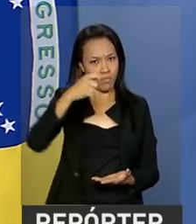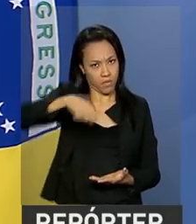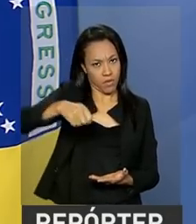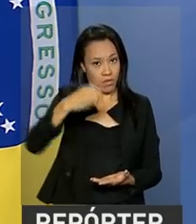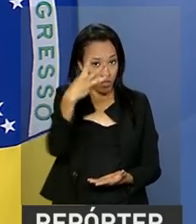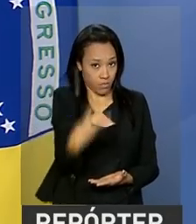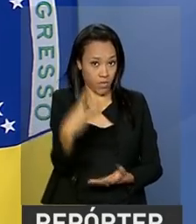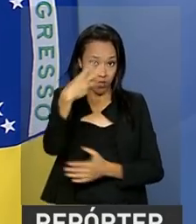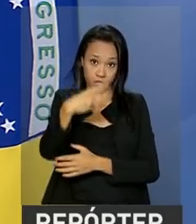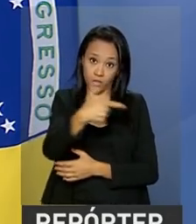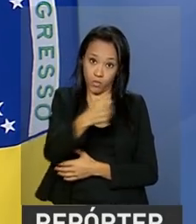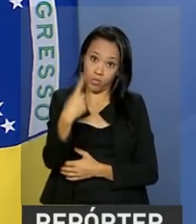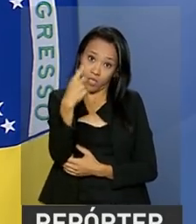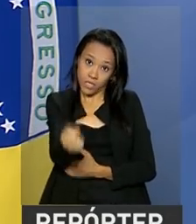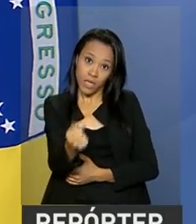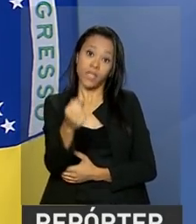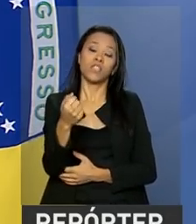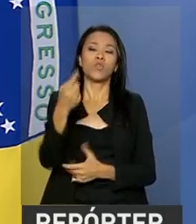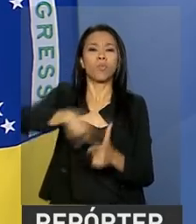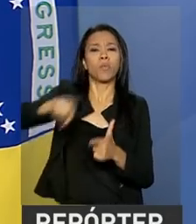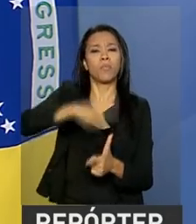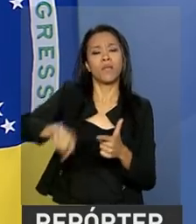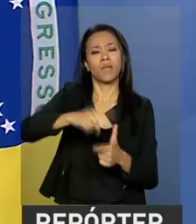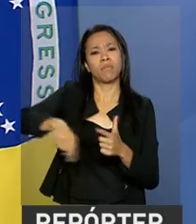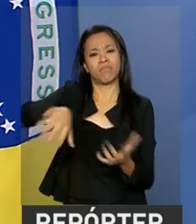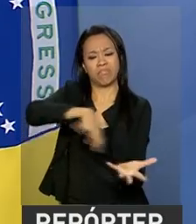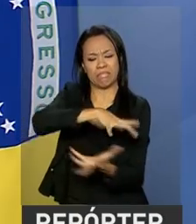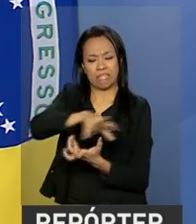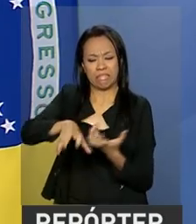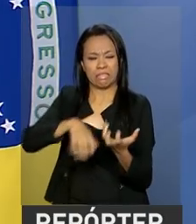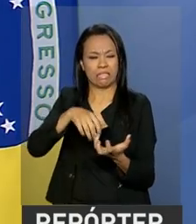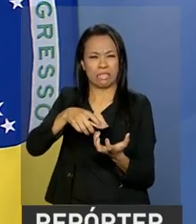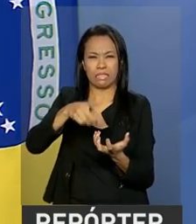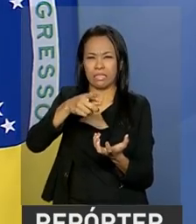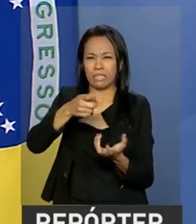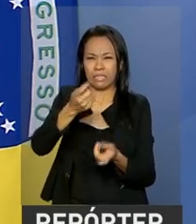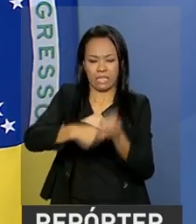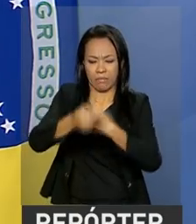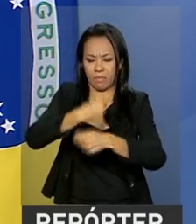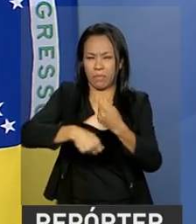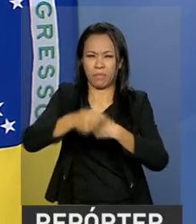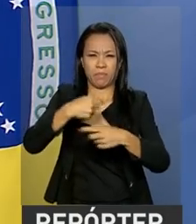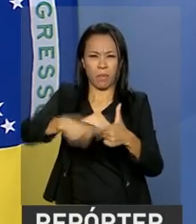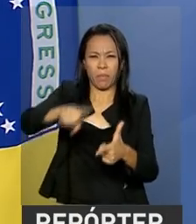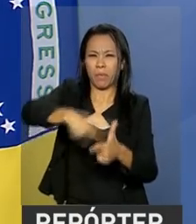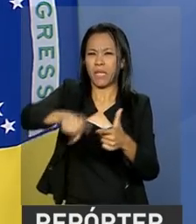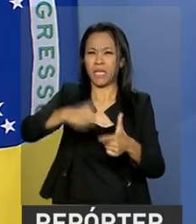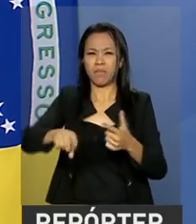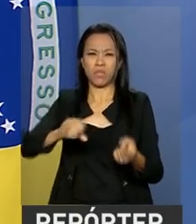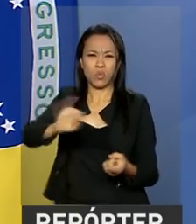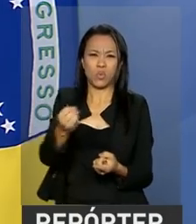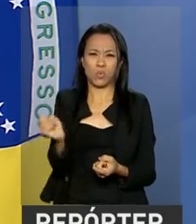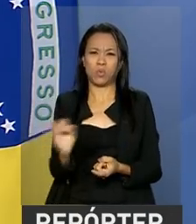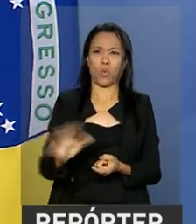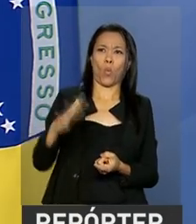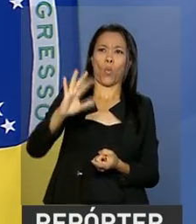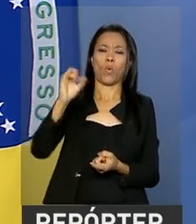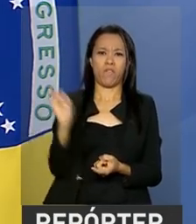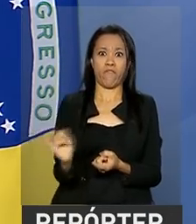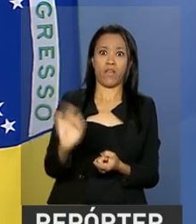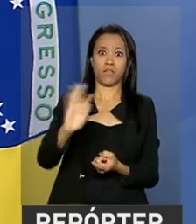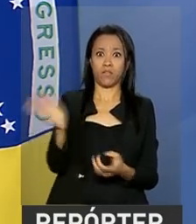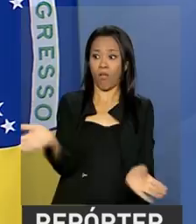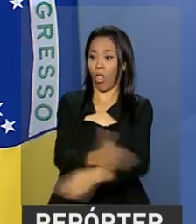2007 a crise econômica que recebemos com seus milhões de desempregados juros altos inflação fora de